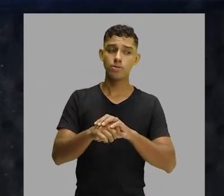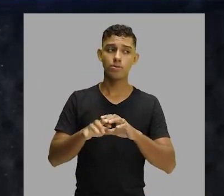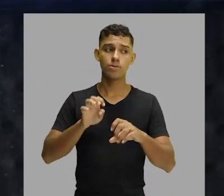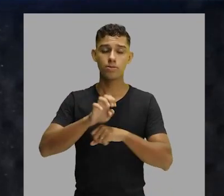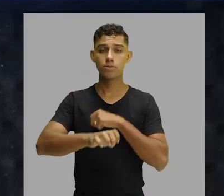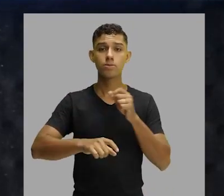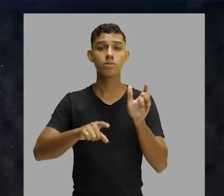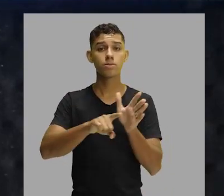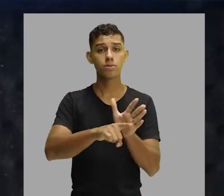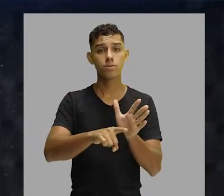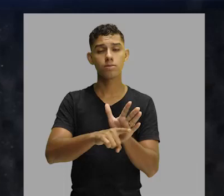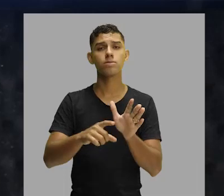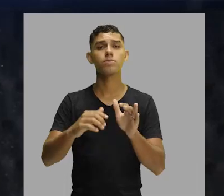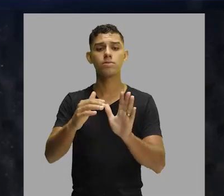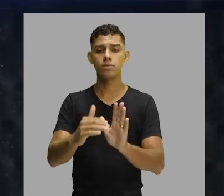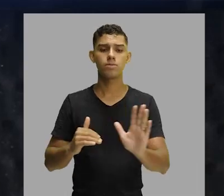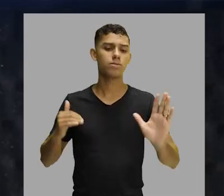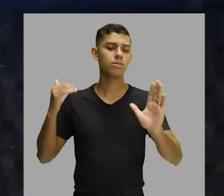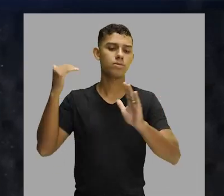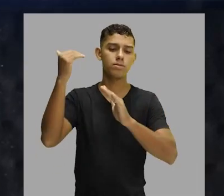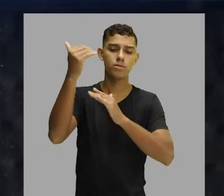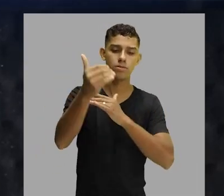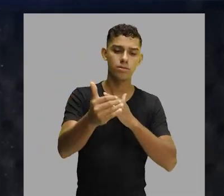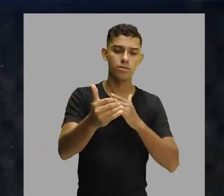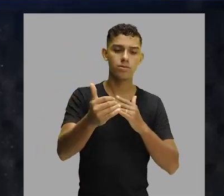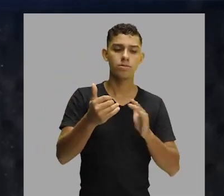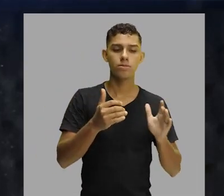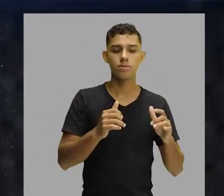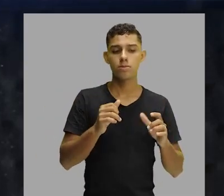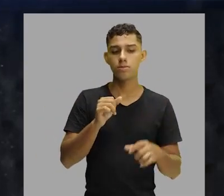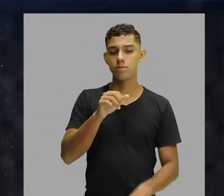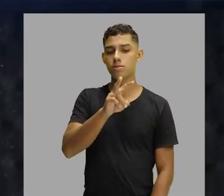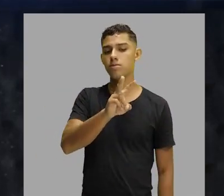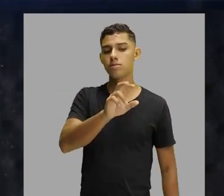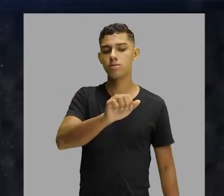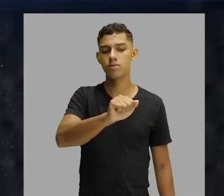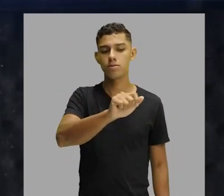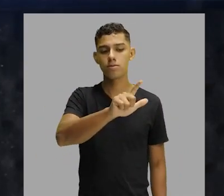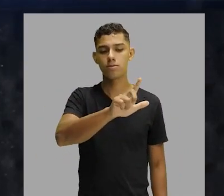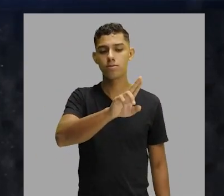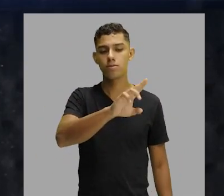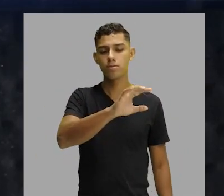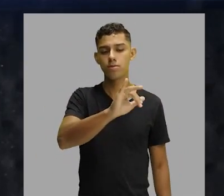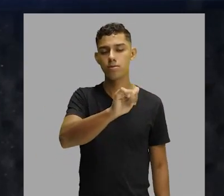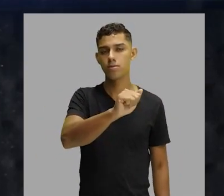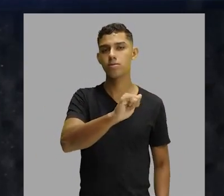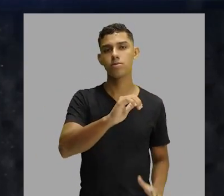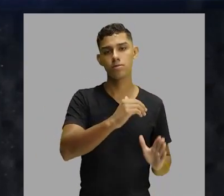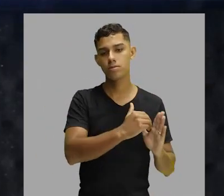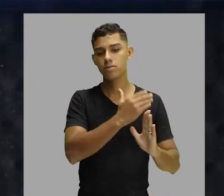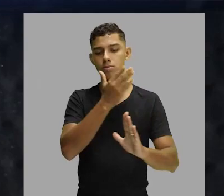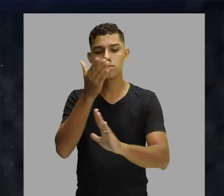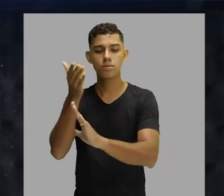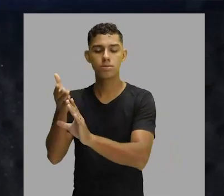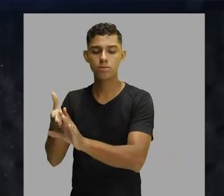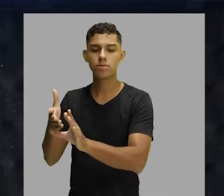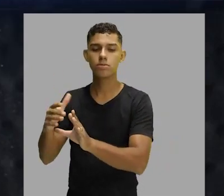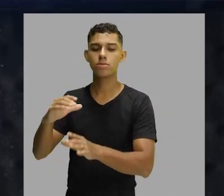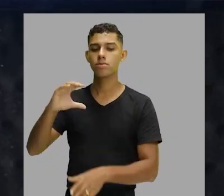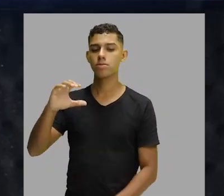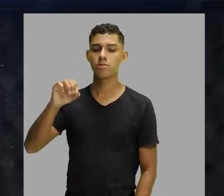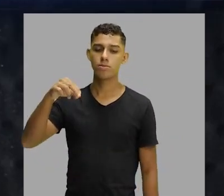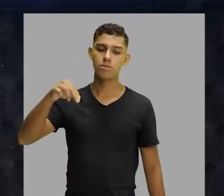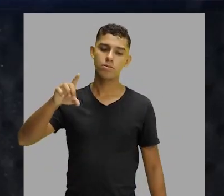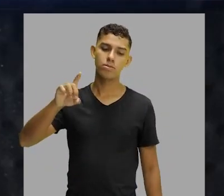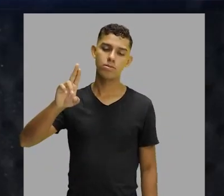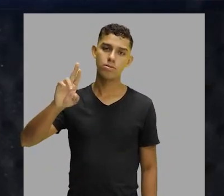valência e esse elétron ele vai pular para a camada de condução, ele vai passar para a camada de condução, certo? Isso vai depender da energia, né? Se a energia que ele